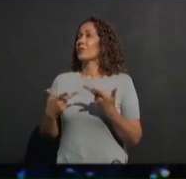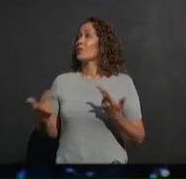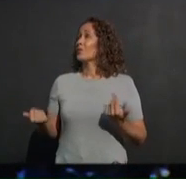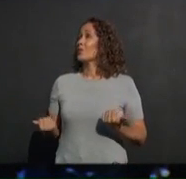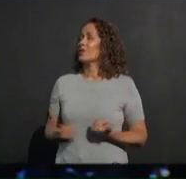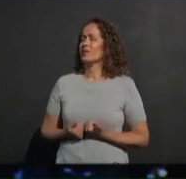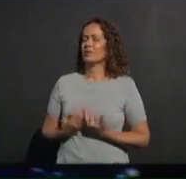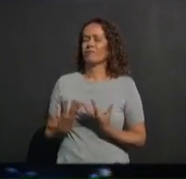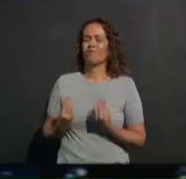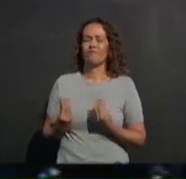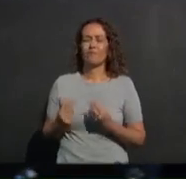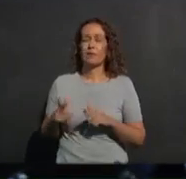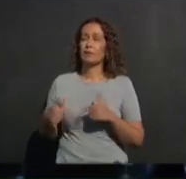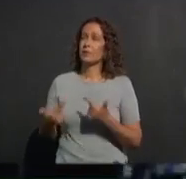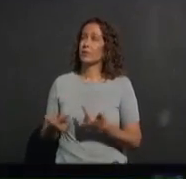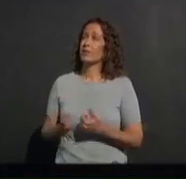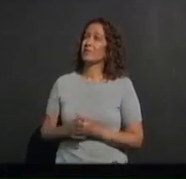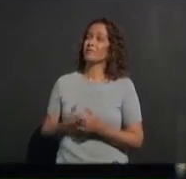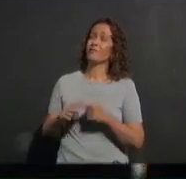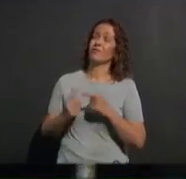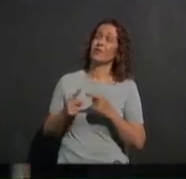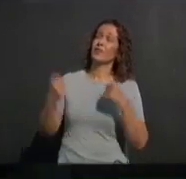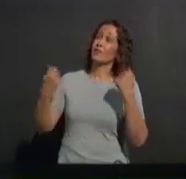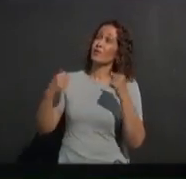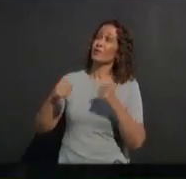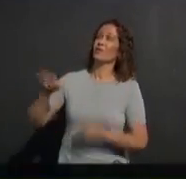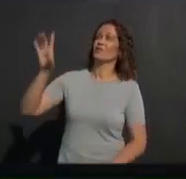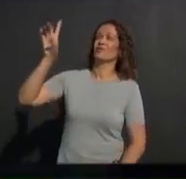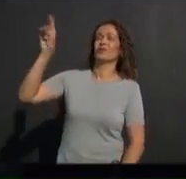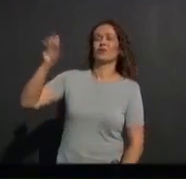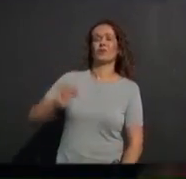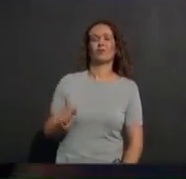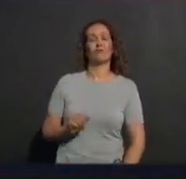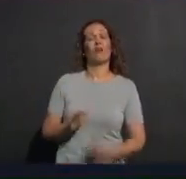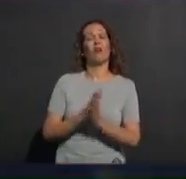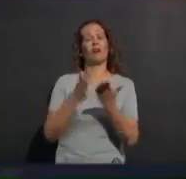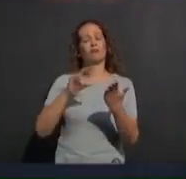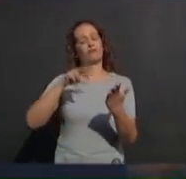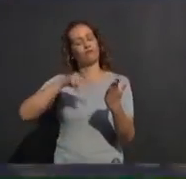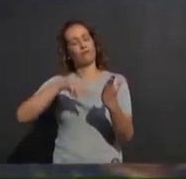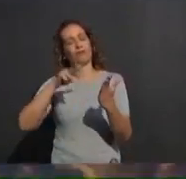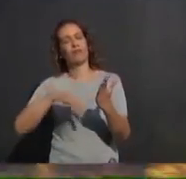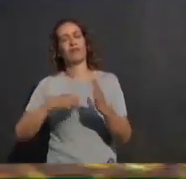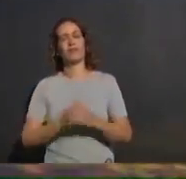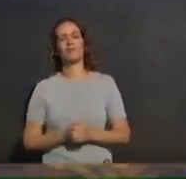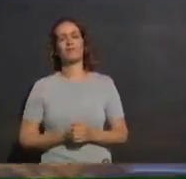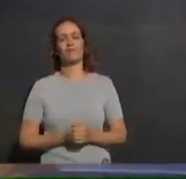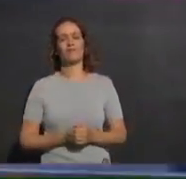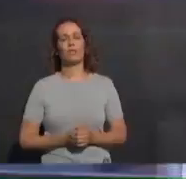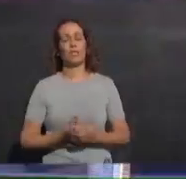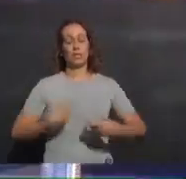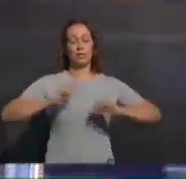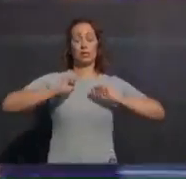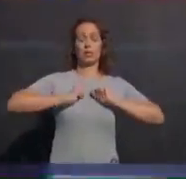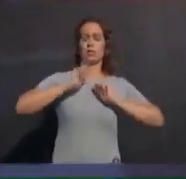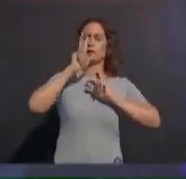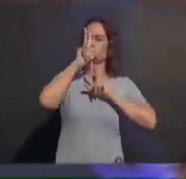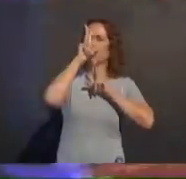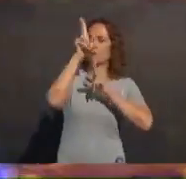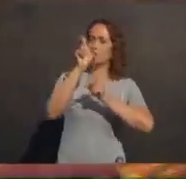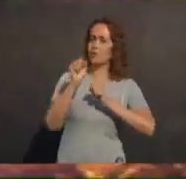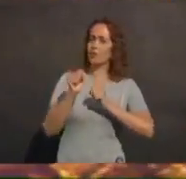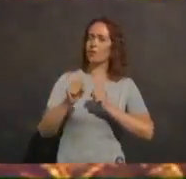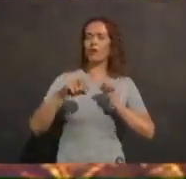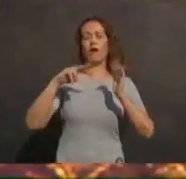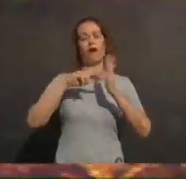aqui no Senhor primeiro. Me dá a mão, Jesus. Aí lê a palavra dele. Aí aquilo te dá uma gasolina, uma força. Isso é